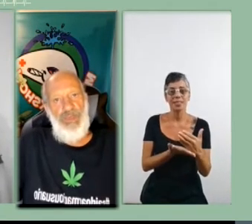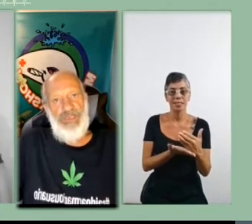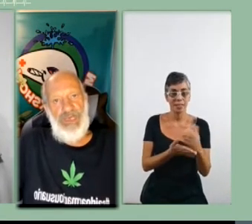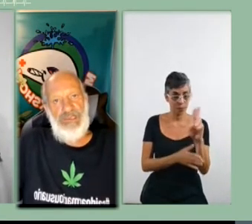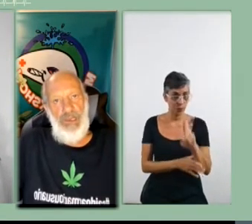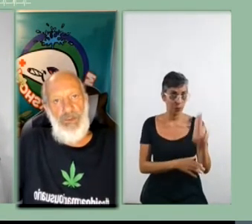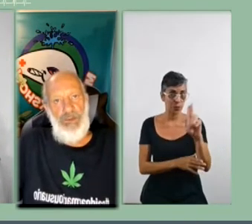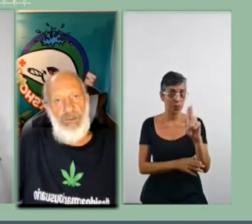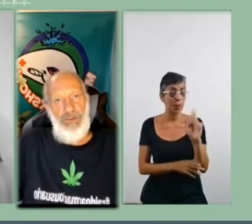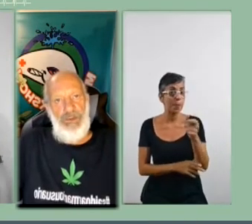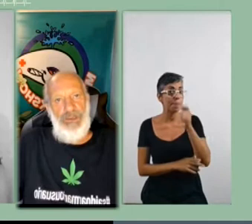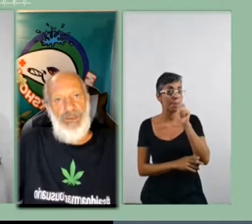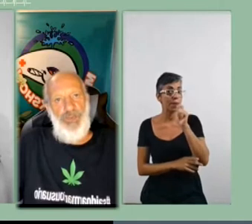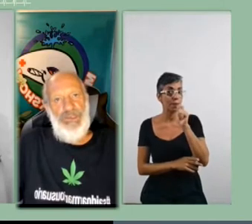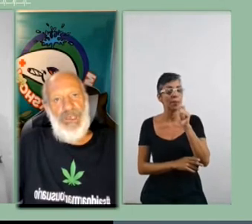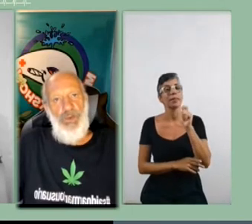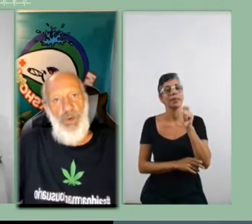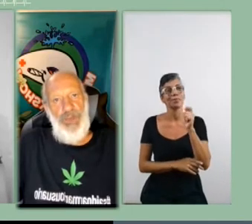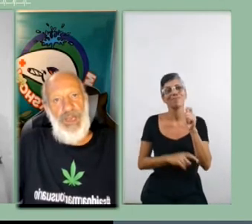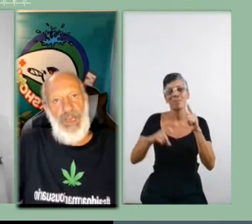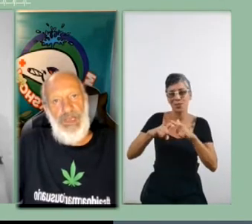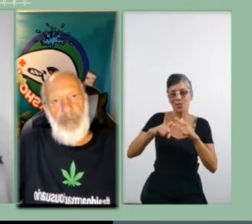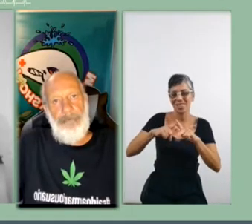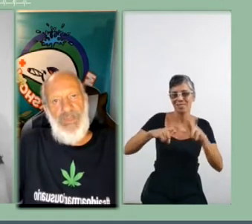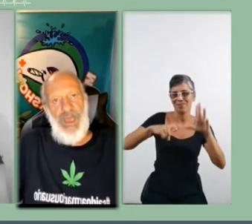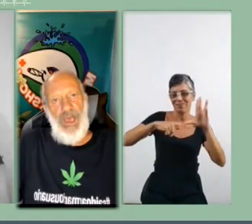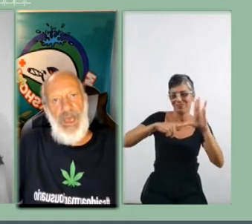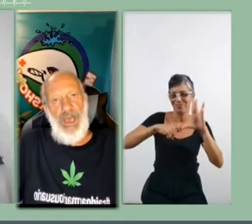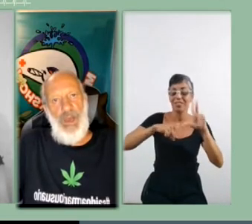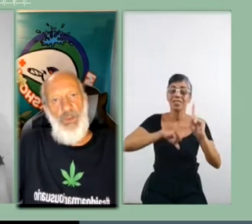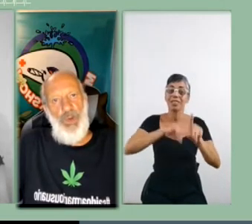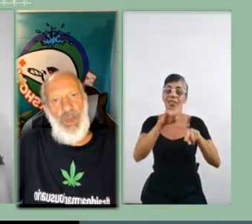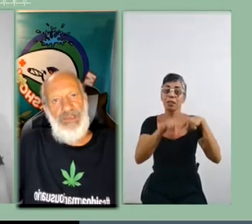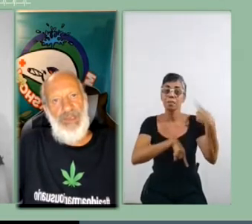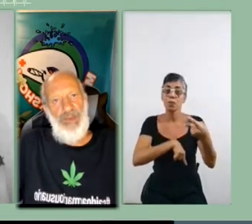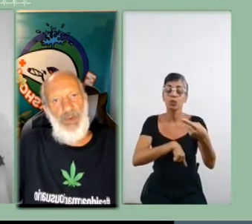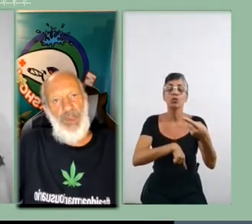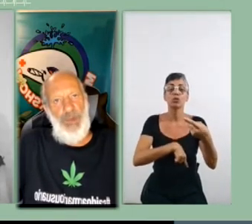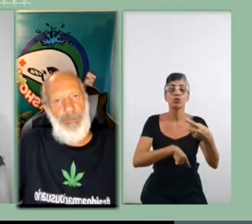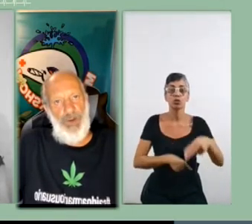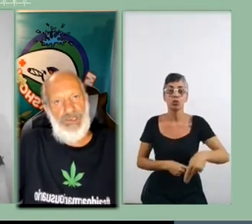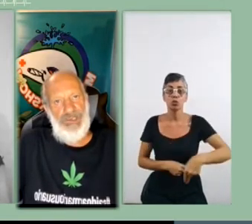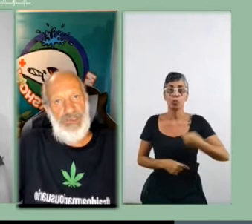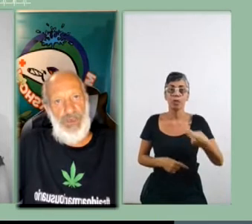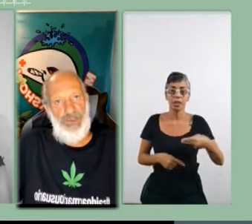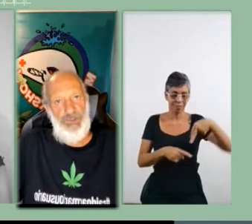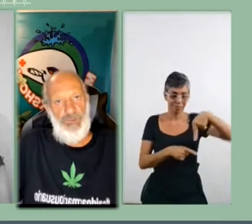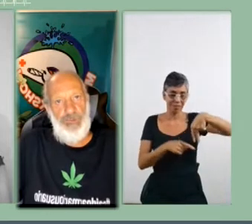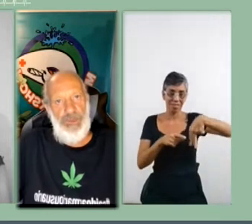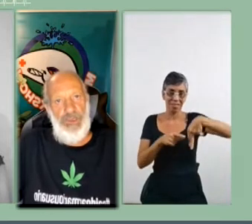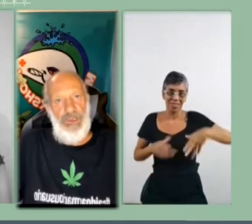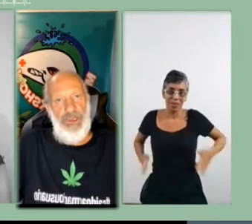como medicação depois que eu operei o meu quadril e coloquei uma prótese de